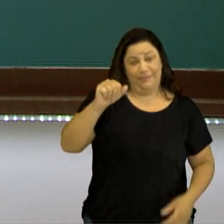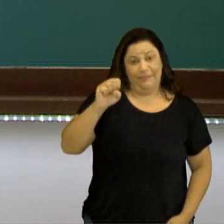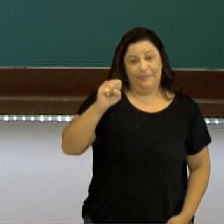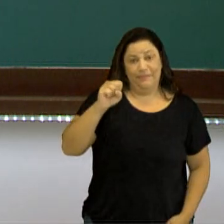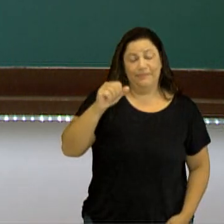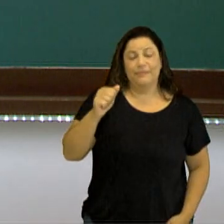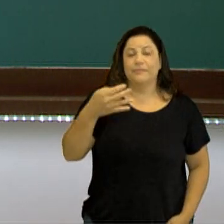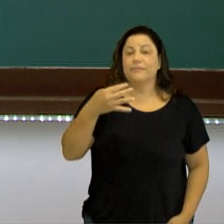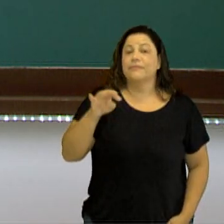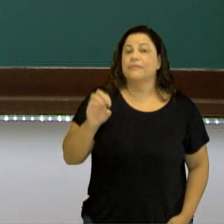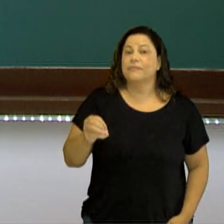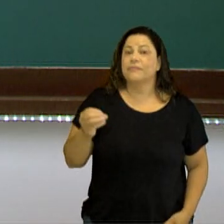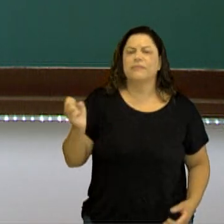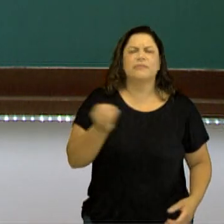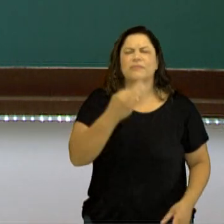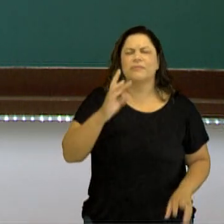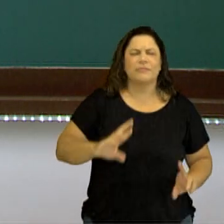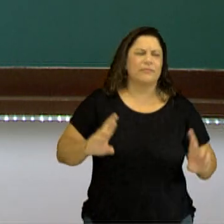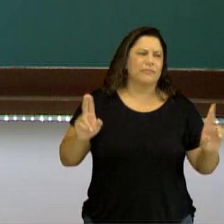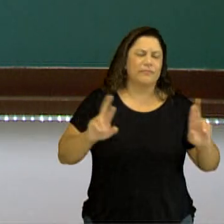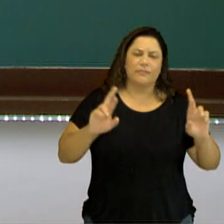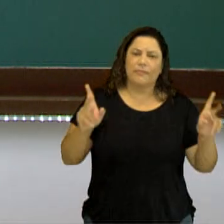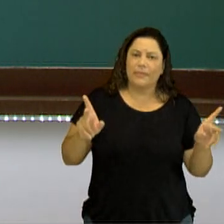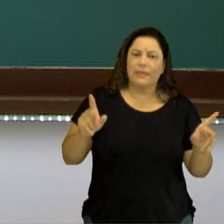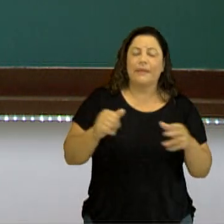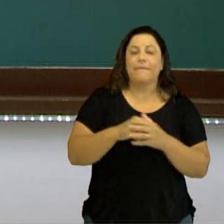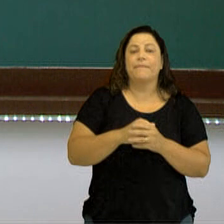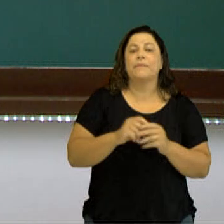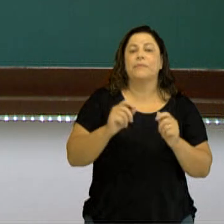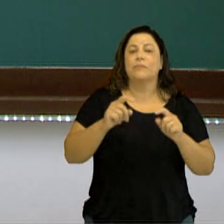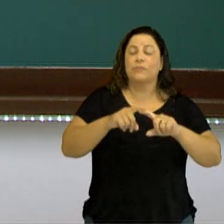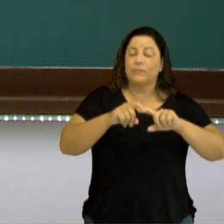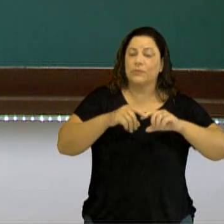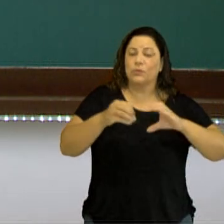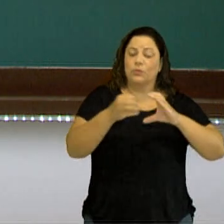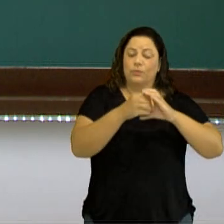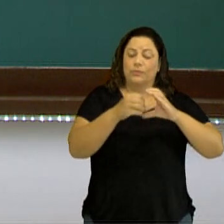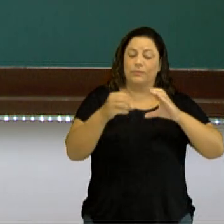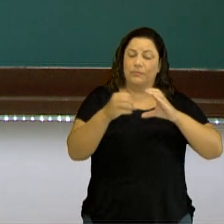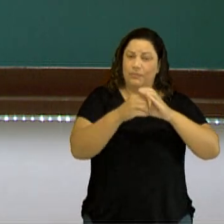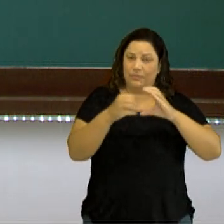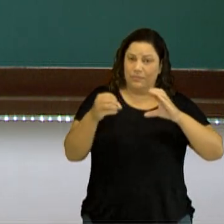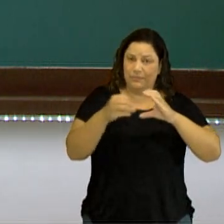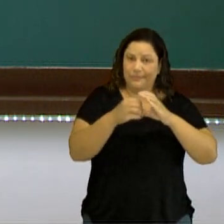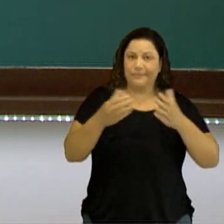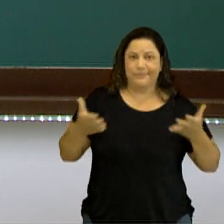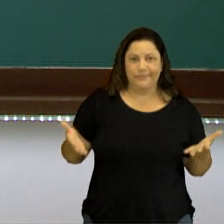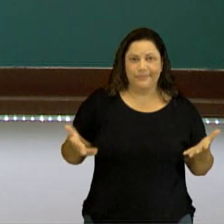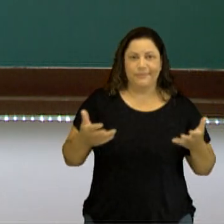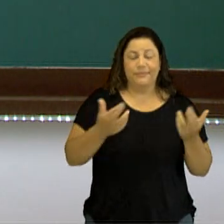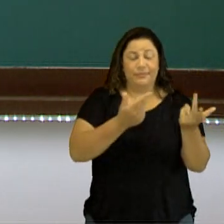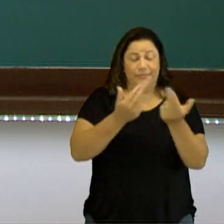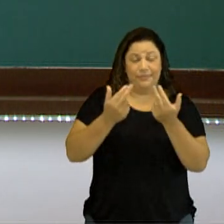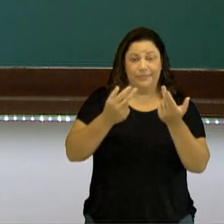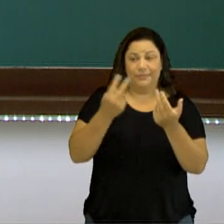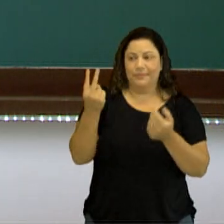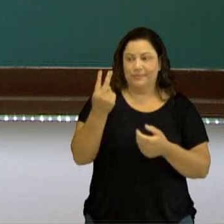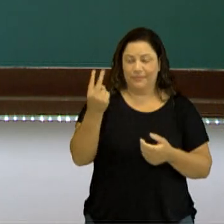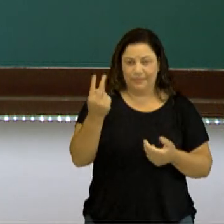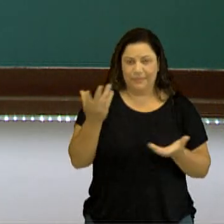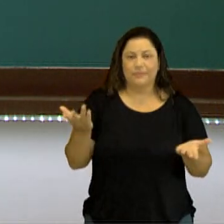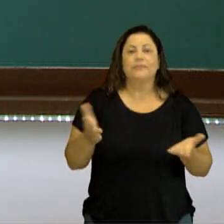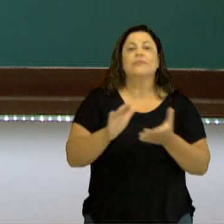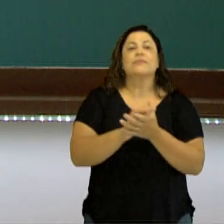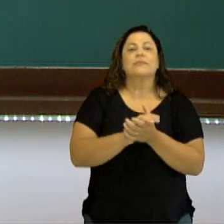entre 18 e 40? É o número de nêutrons, portanto o número de nêutrons do argônio é igual a 22. Sabe, gente, é uma questão muito simples, né?